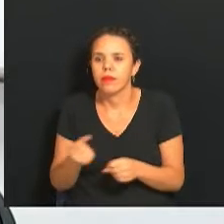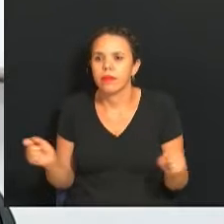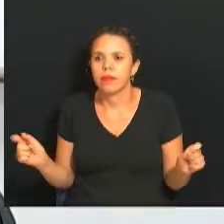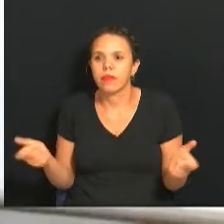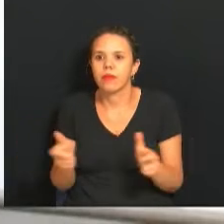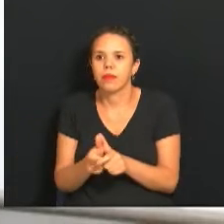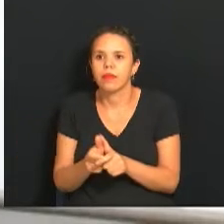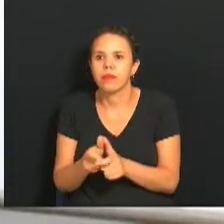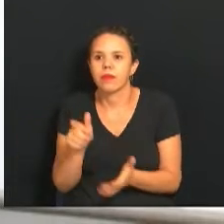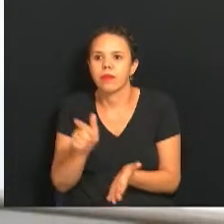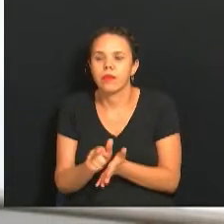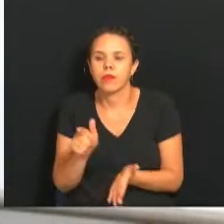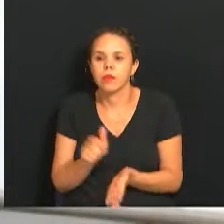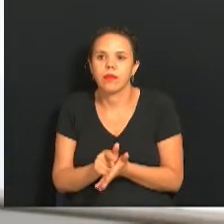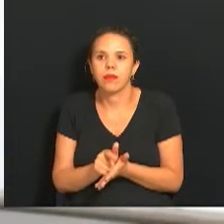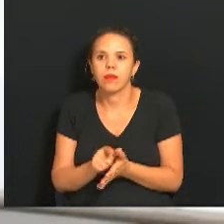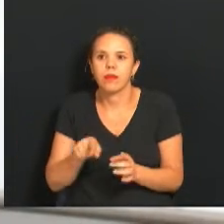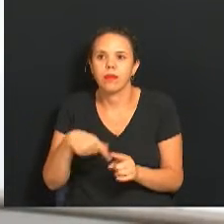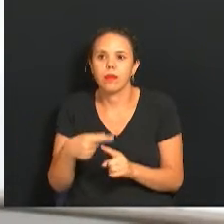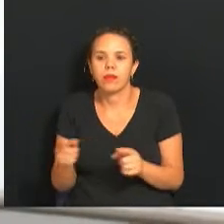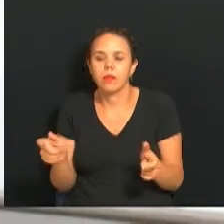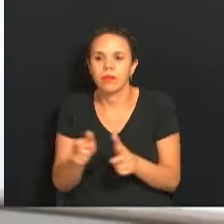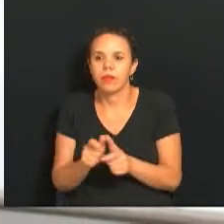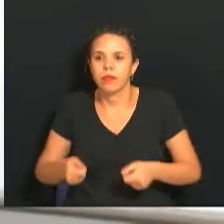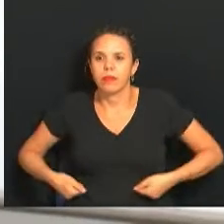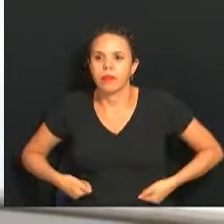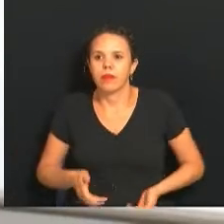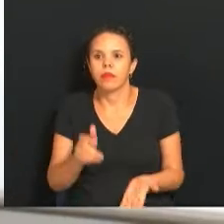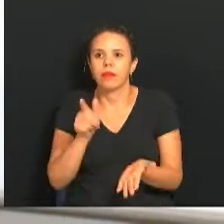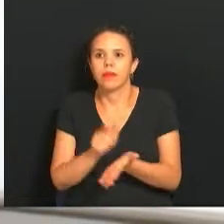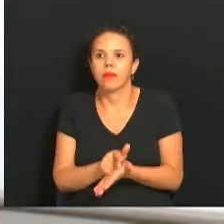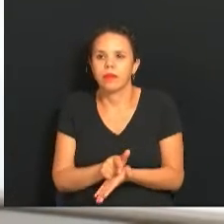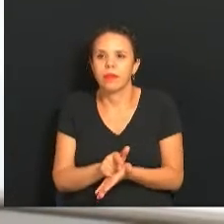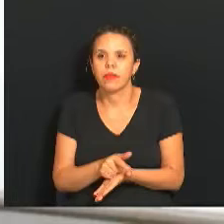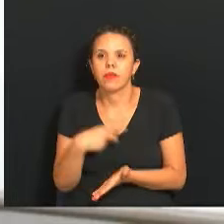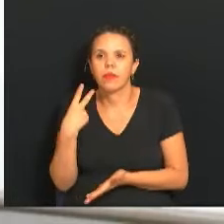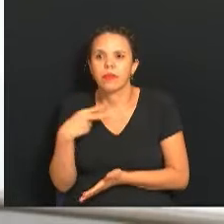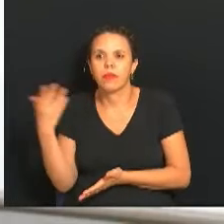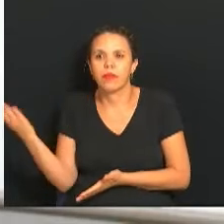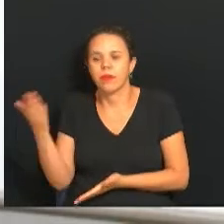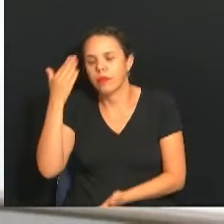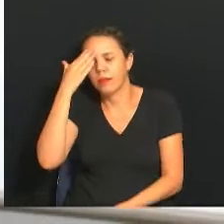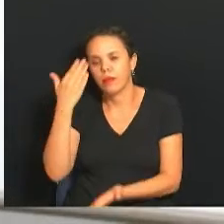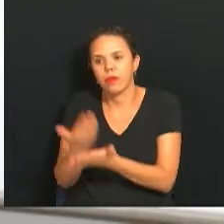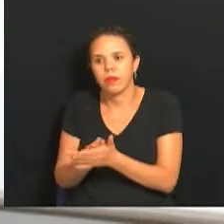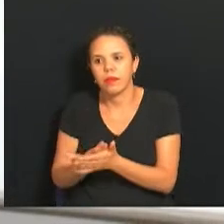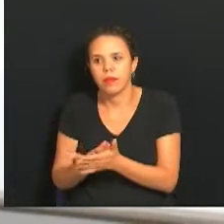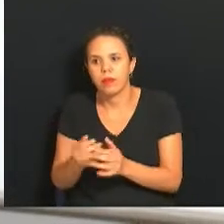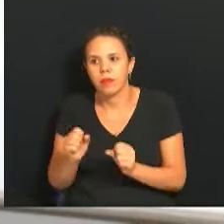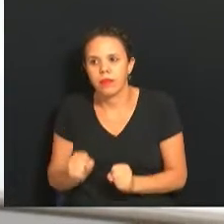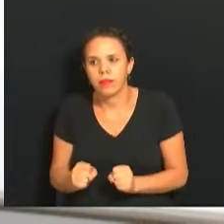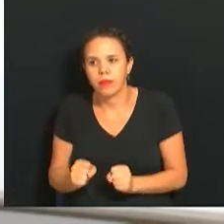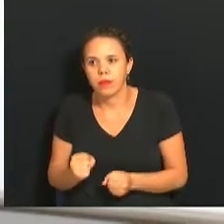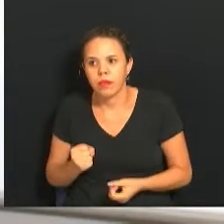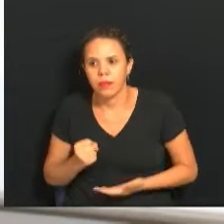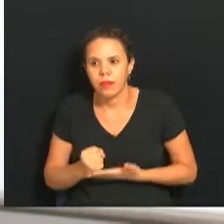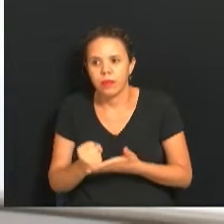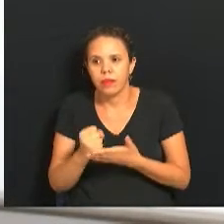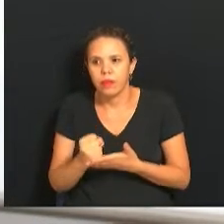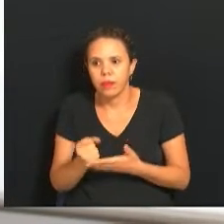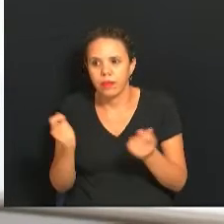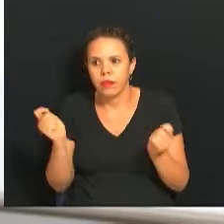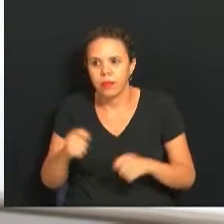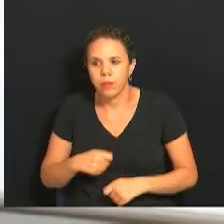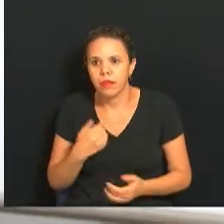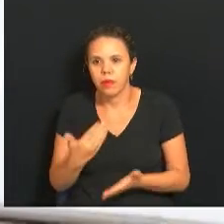uso do papel. Além da redução com o gasto de papel, o parlamentar acredita que pode também ajudar na possível